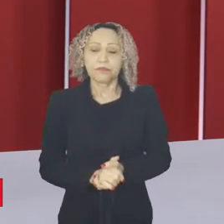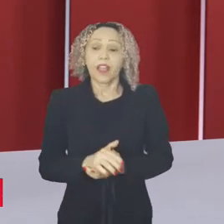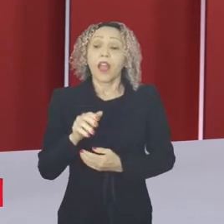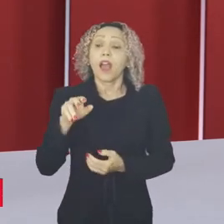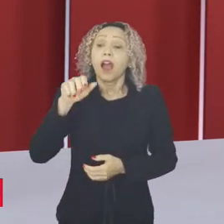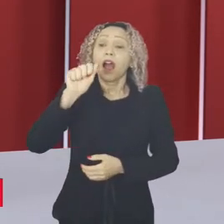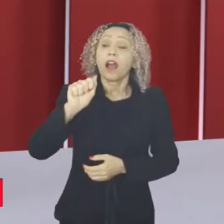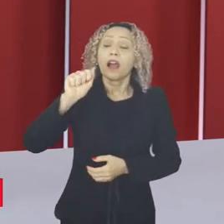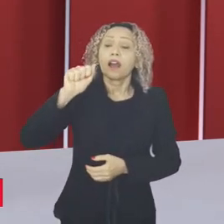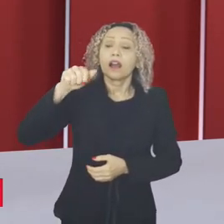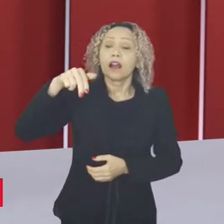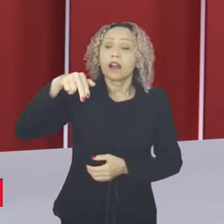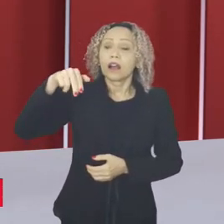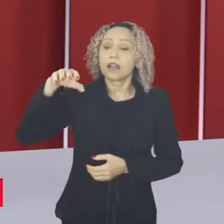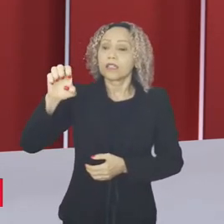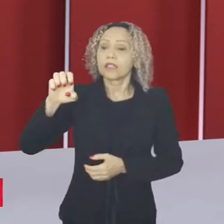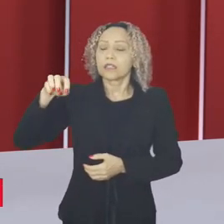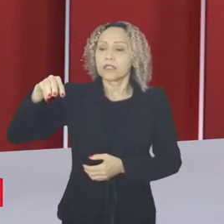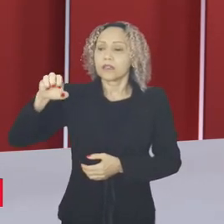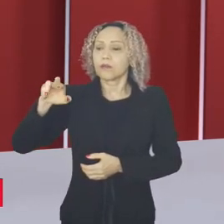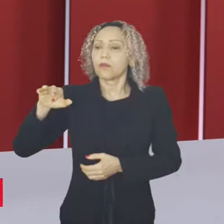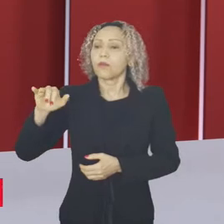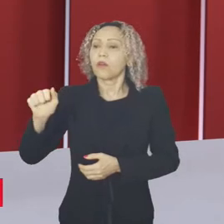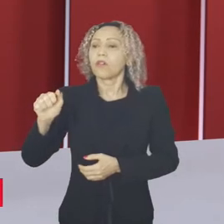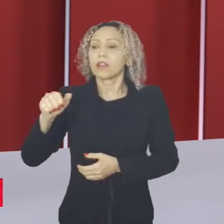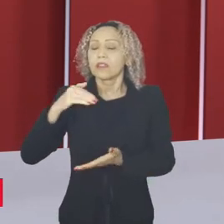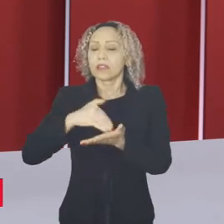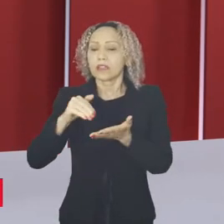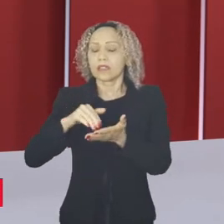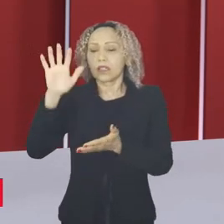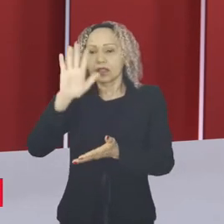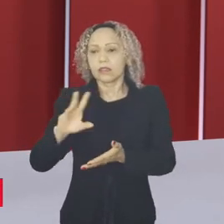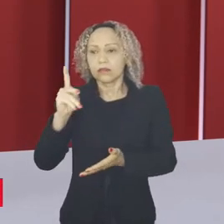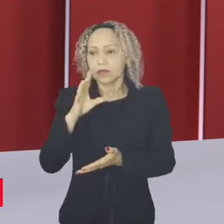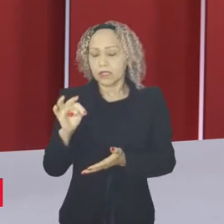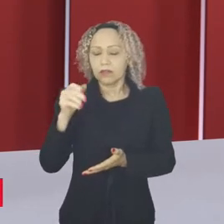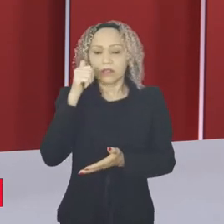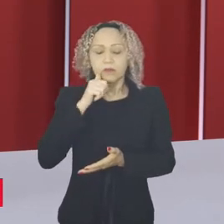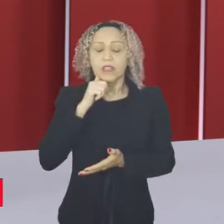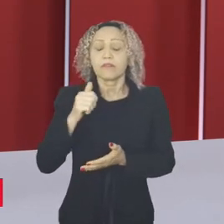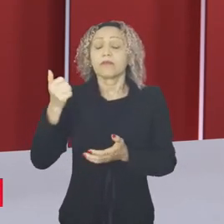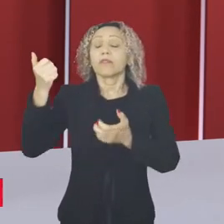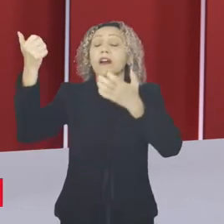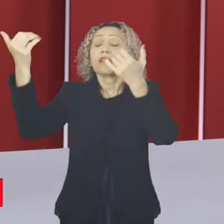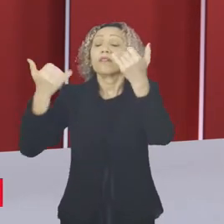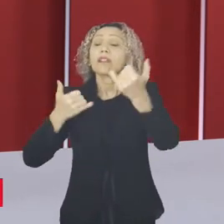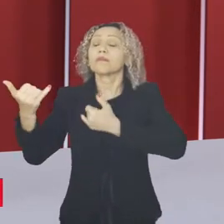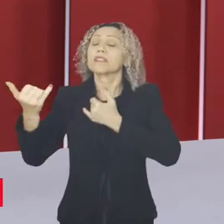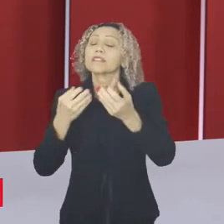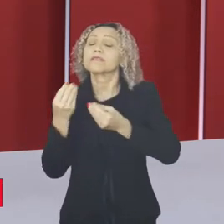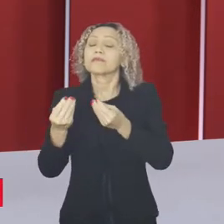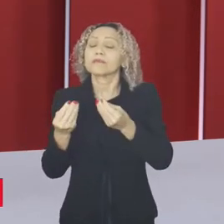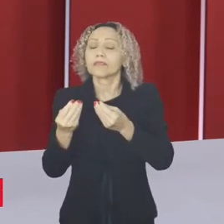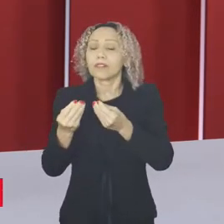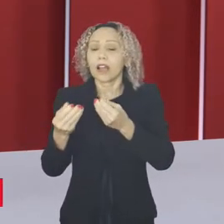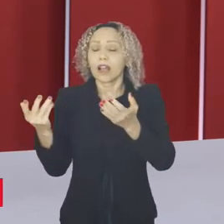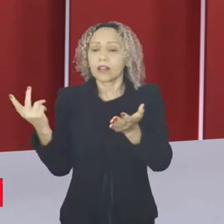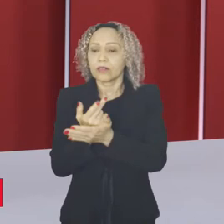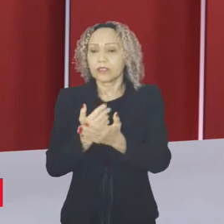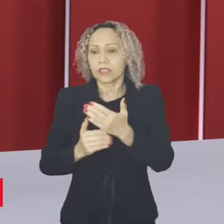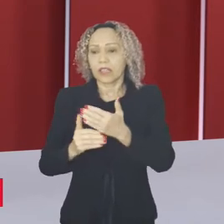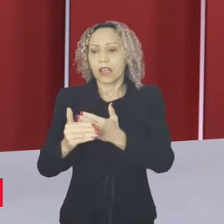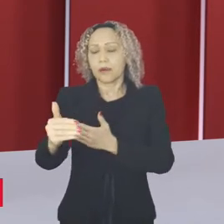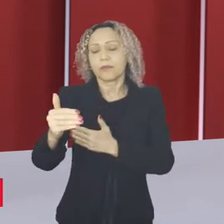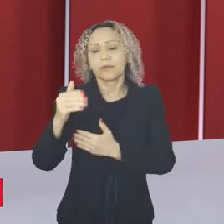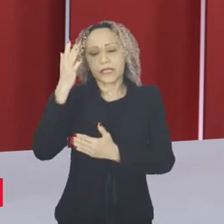nacional de Mulheres do PT, fala com a gente do encontro das parlamentares do partido, que acontece amanhã. E o Fernando Brasil, editor